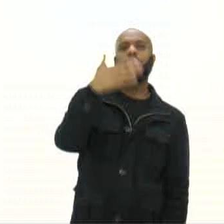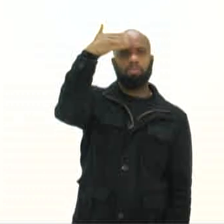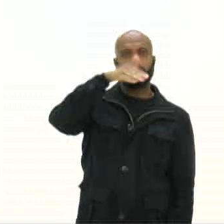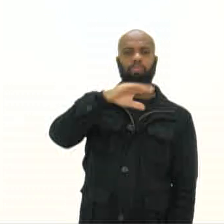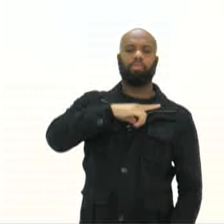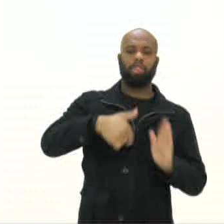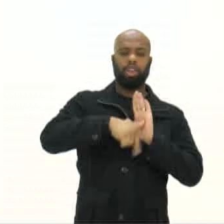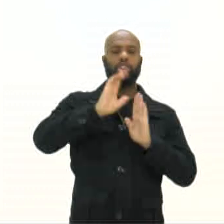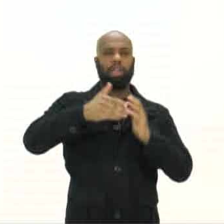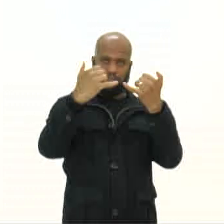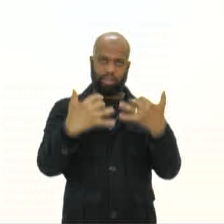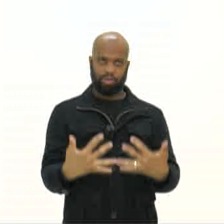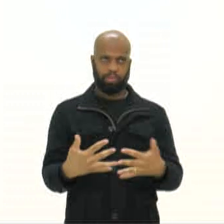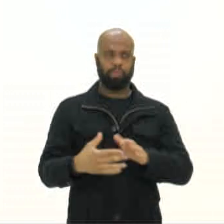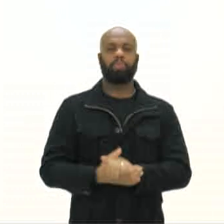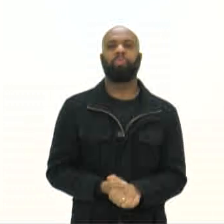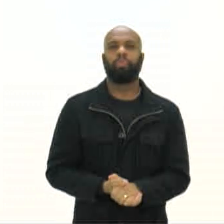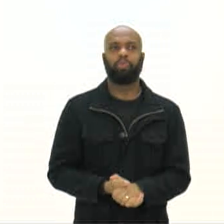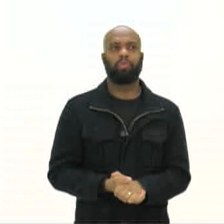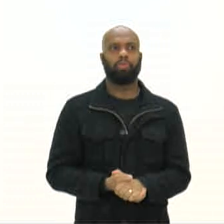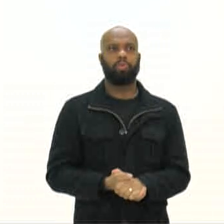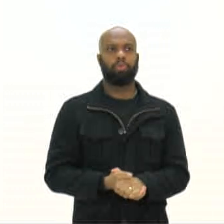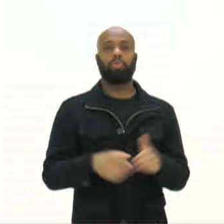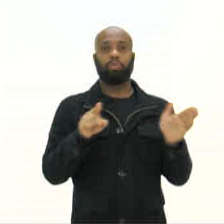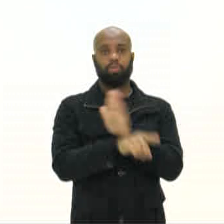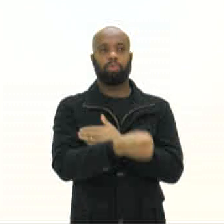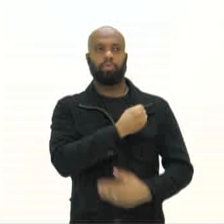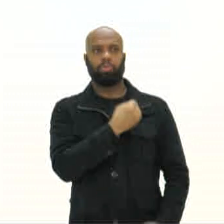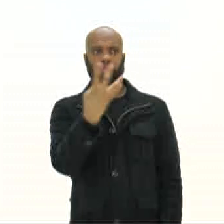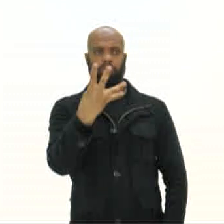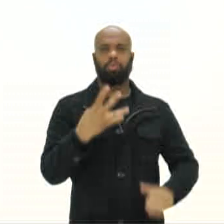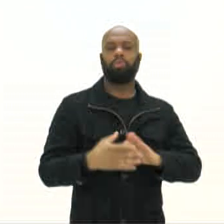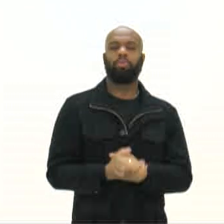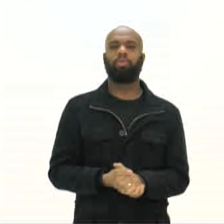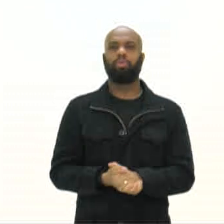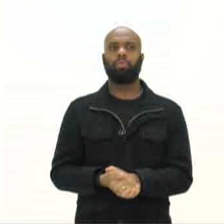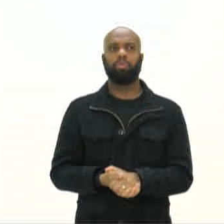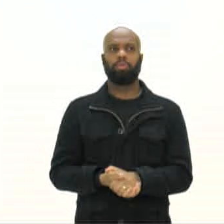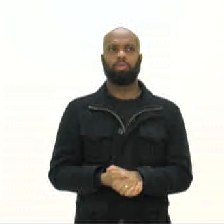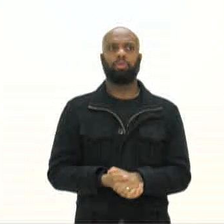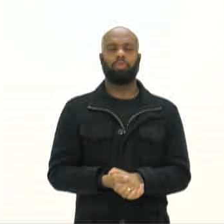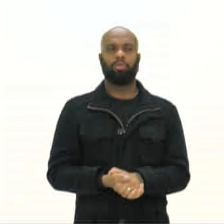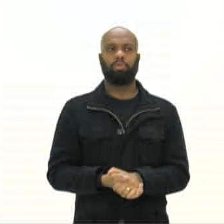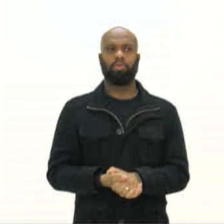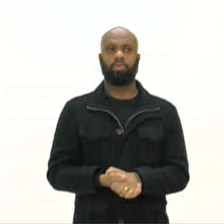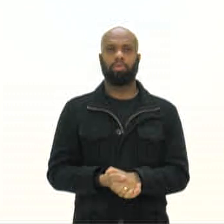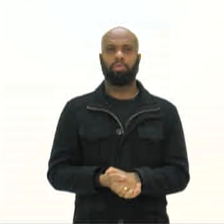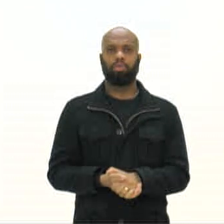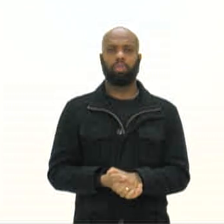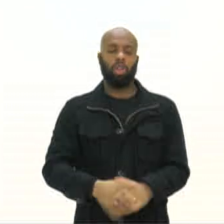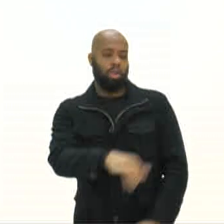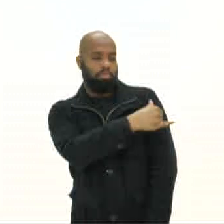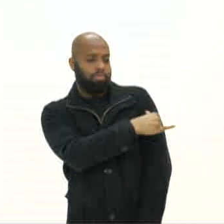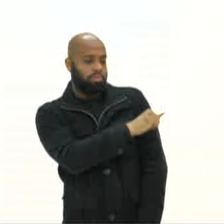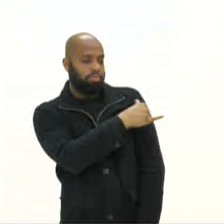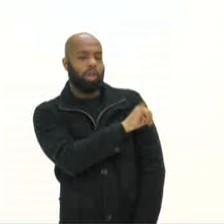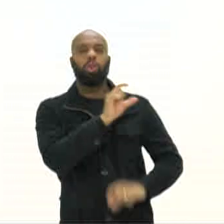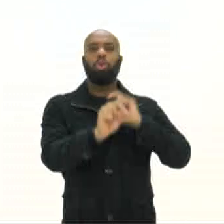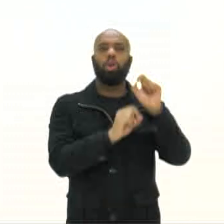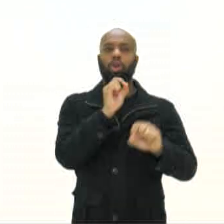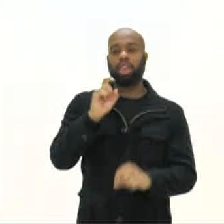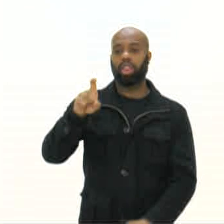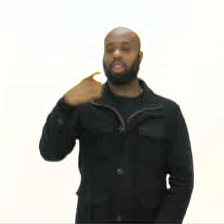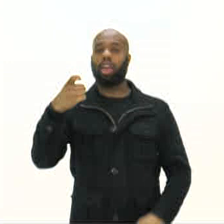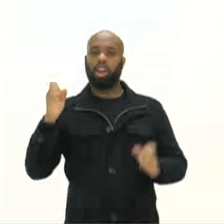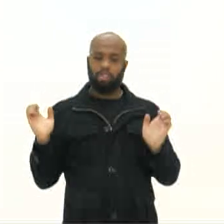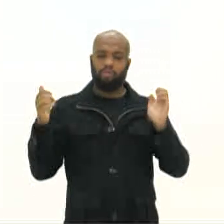dito anteriormente. Ok? E a número 4. What was Rio de Janeiro a target of? O Rio de Janeiro, ele era um